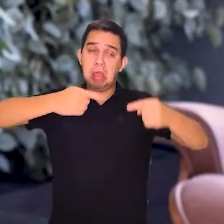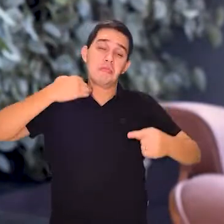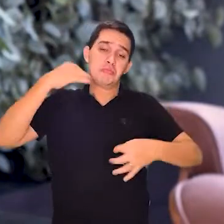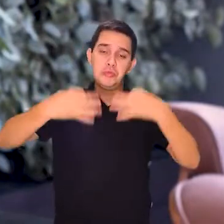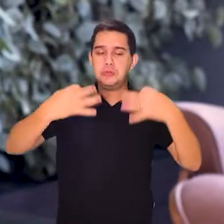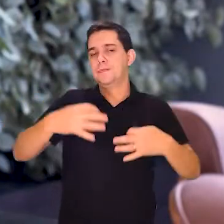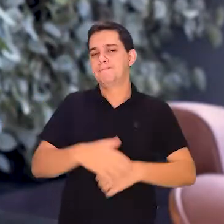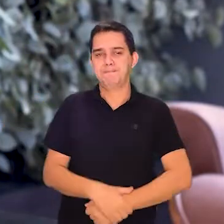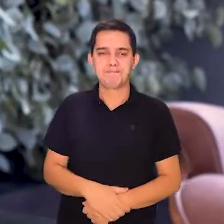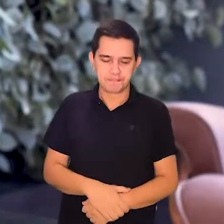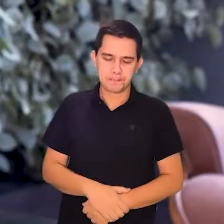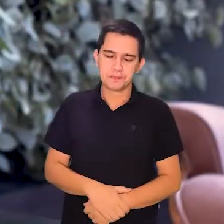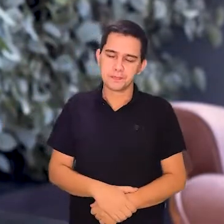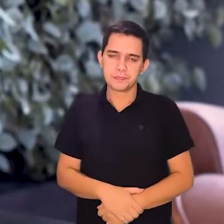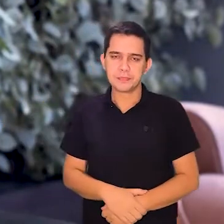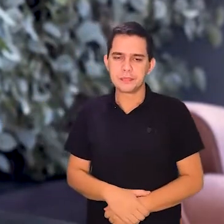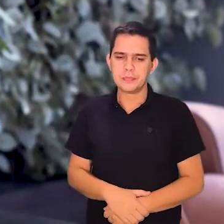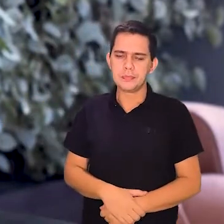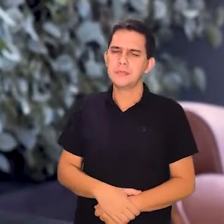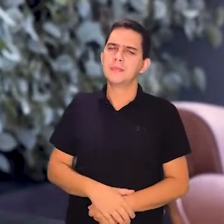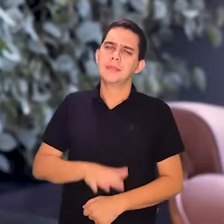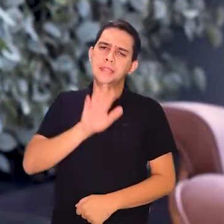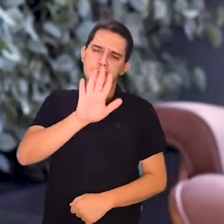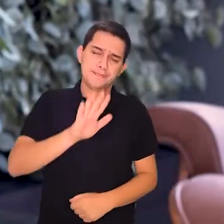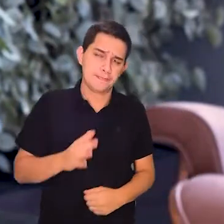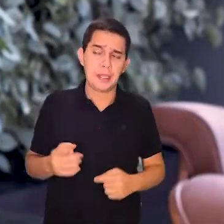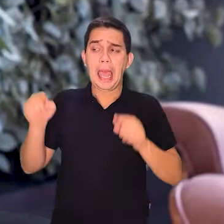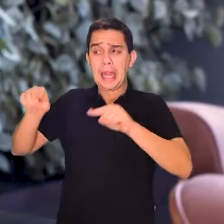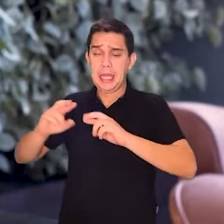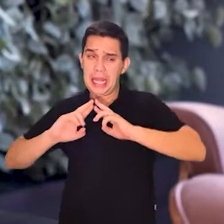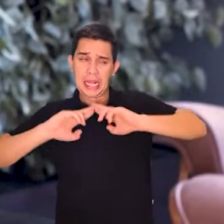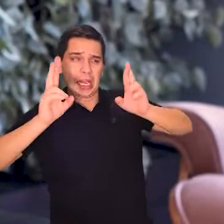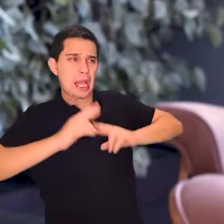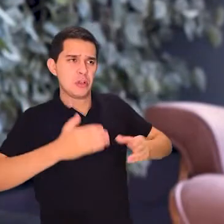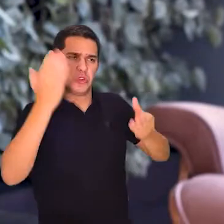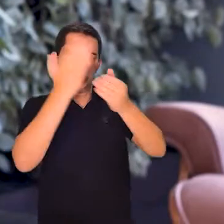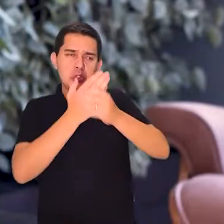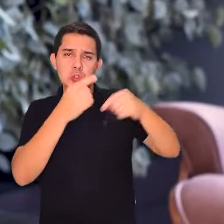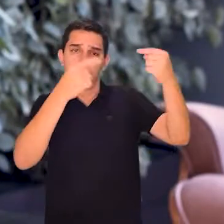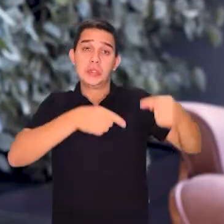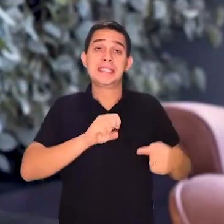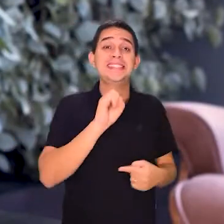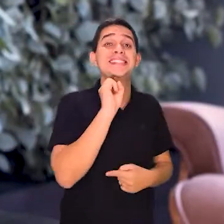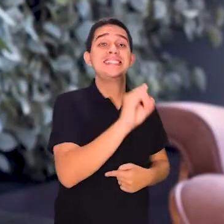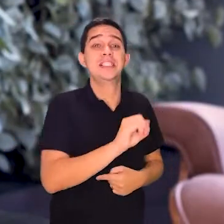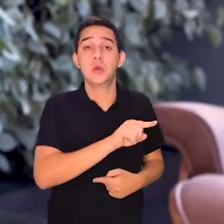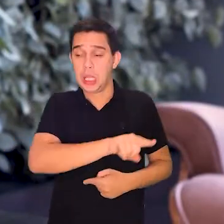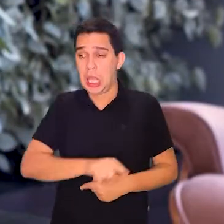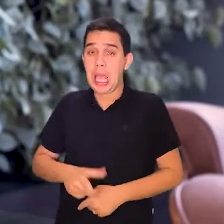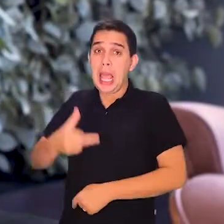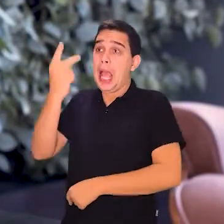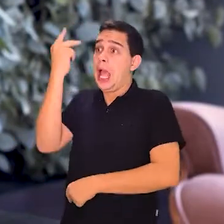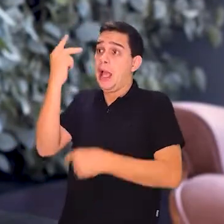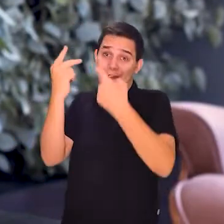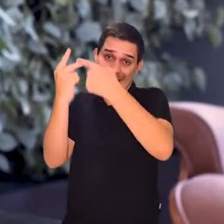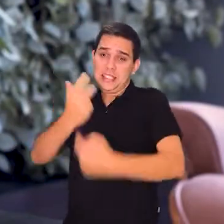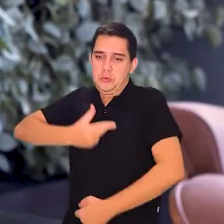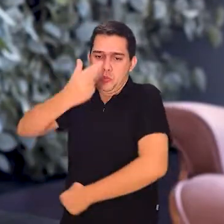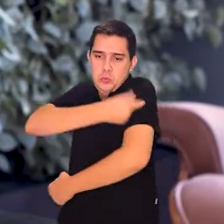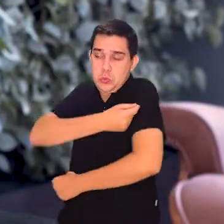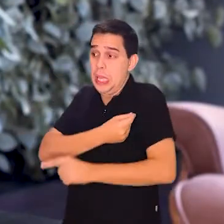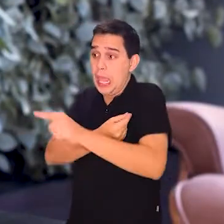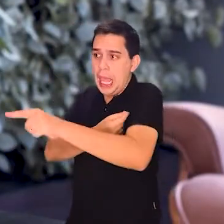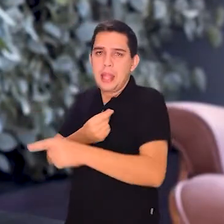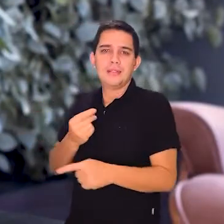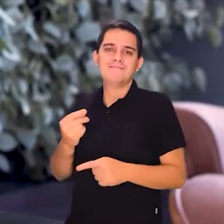por exemplo, que a vacinação para aquela pessoa é prejudicial, que coloque-a em